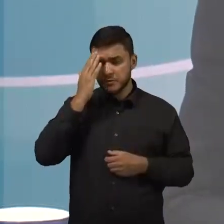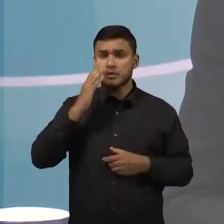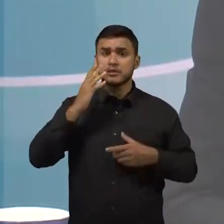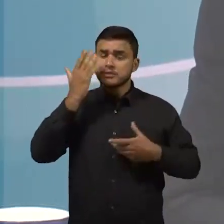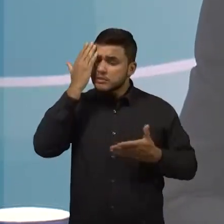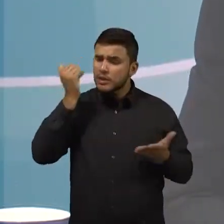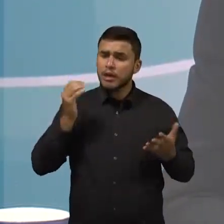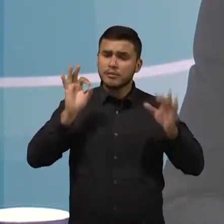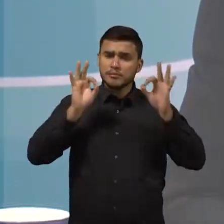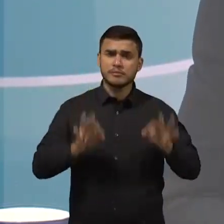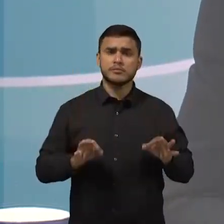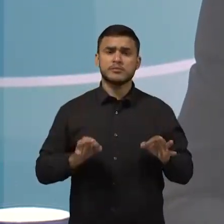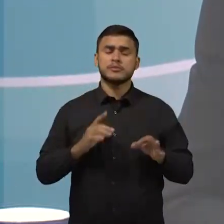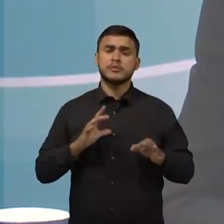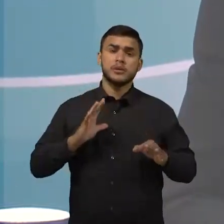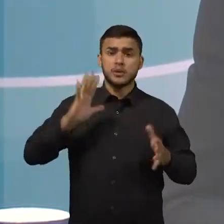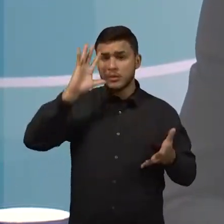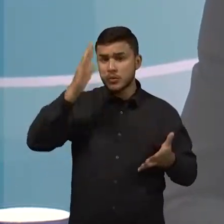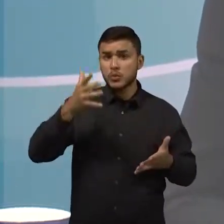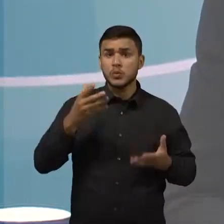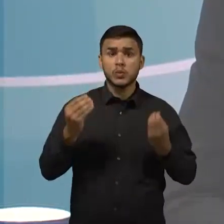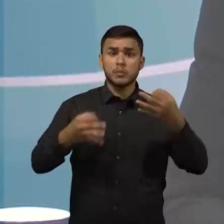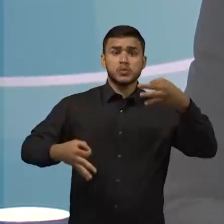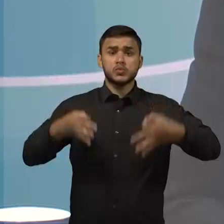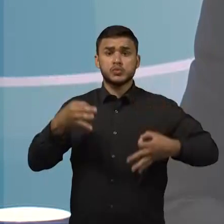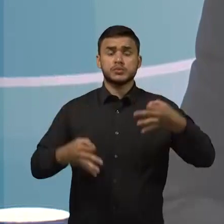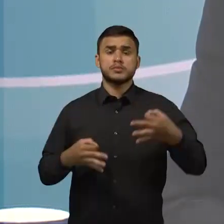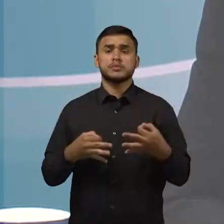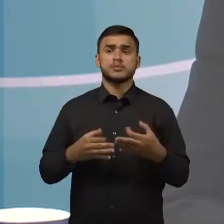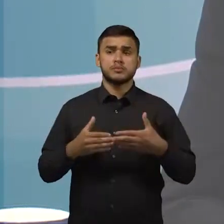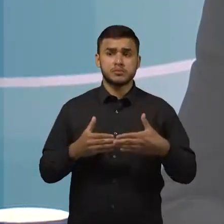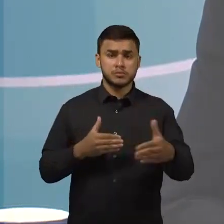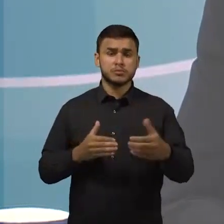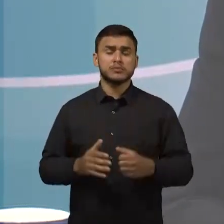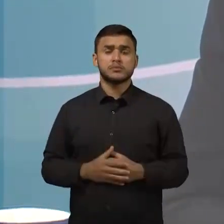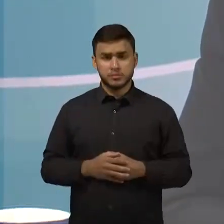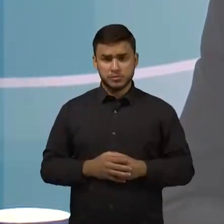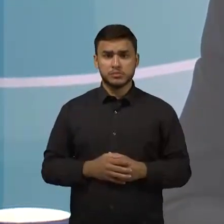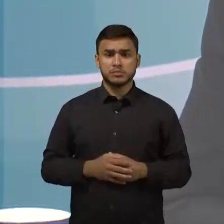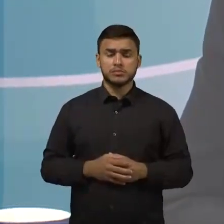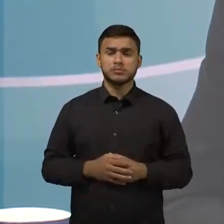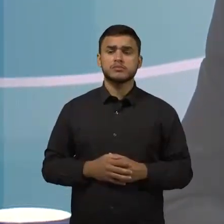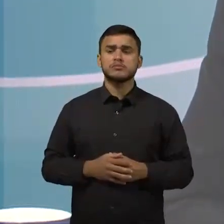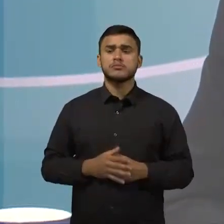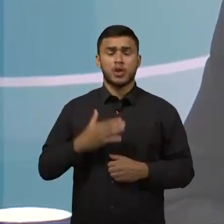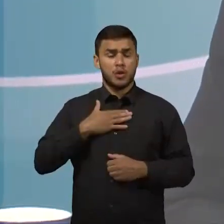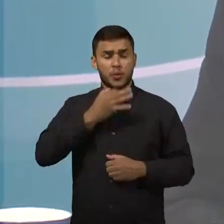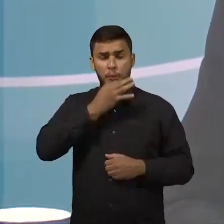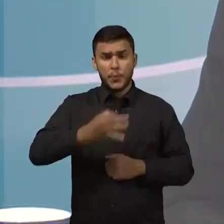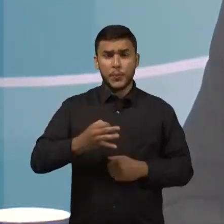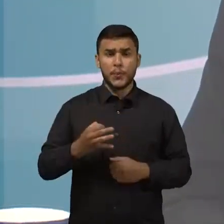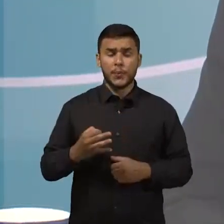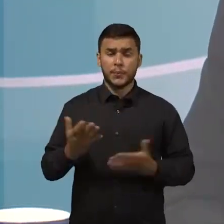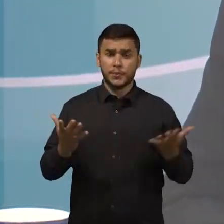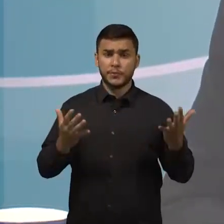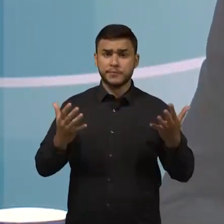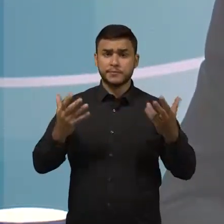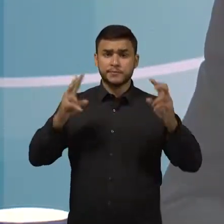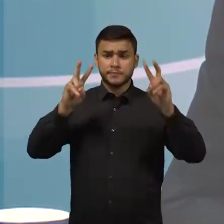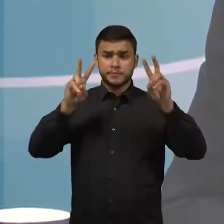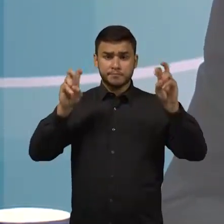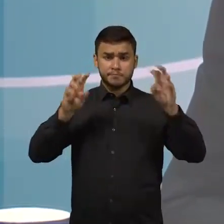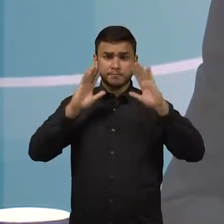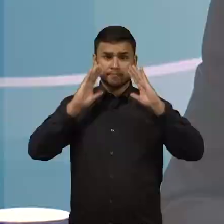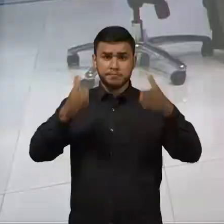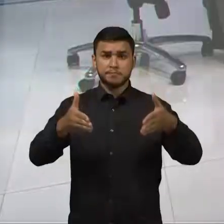as decisões em algumas cortes brasileiras. Então, essa questão eu achei, a intervenção, faço uma homenagem